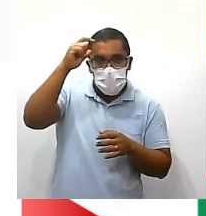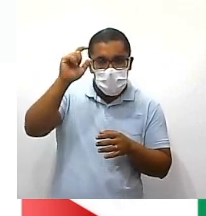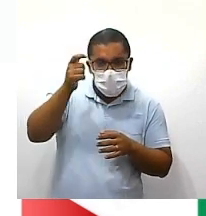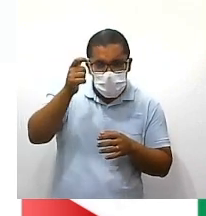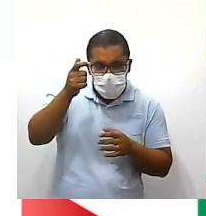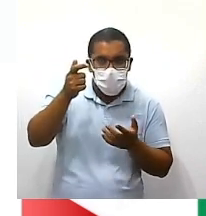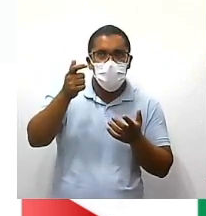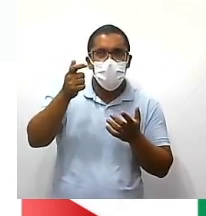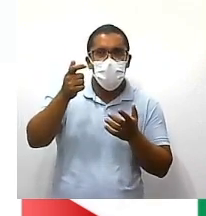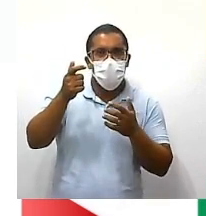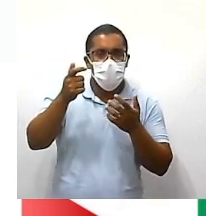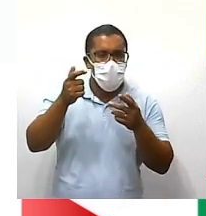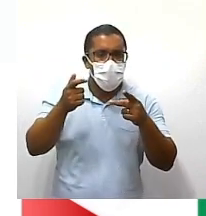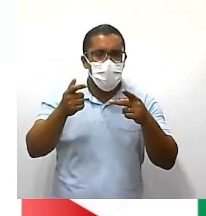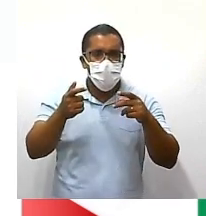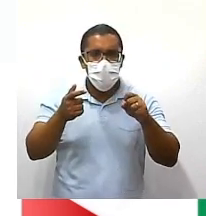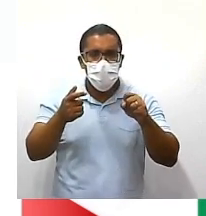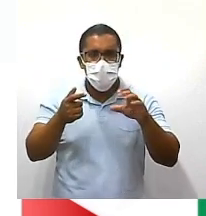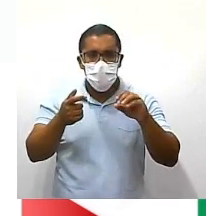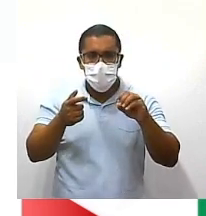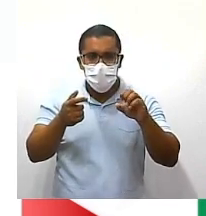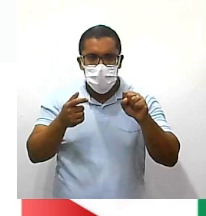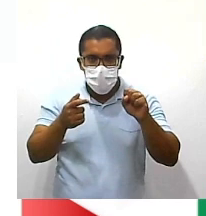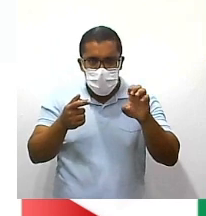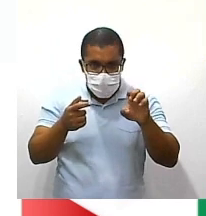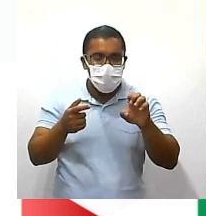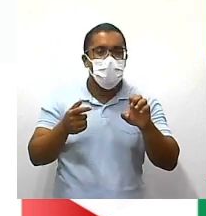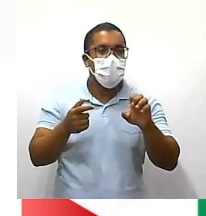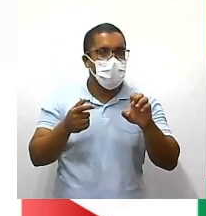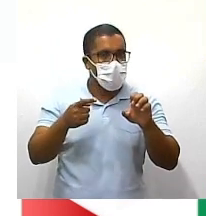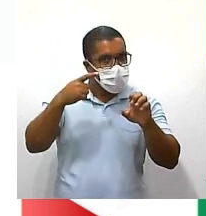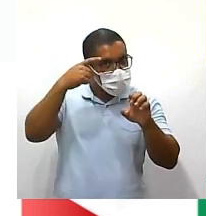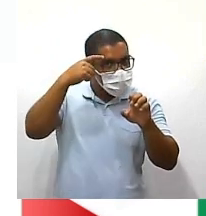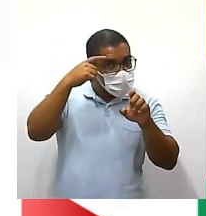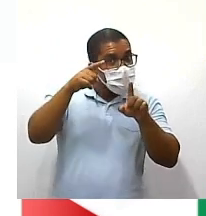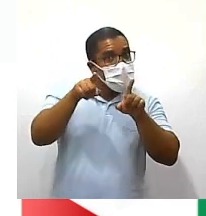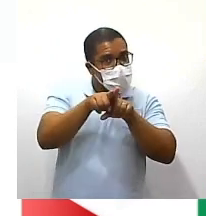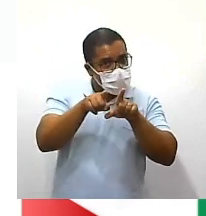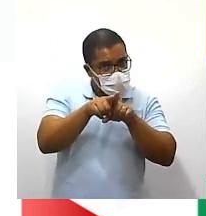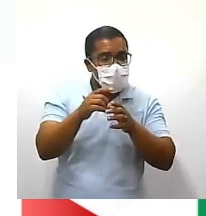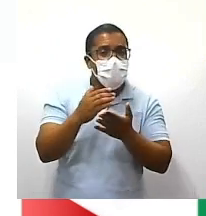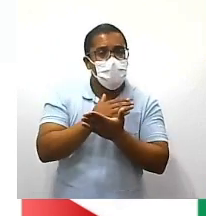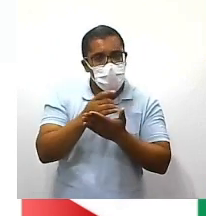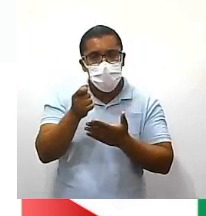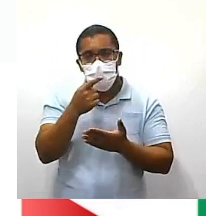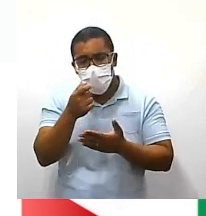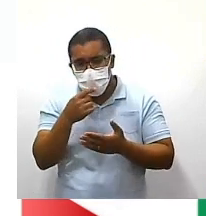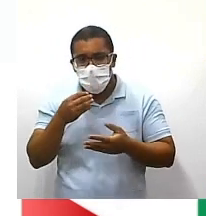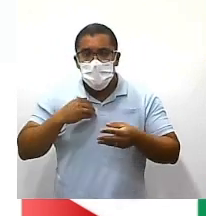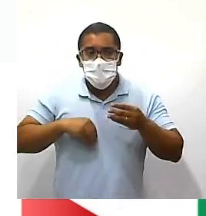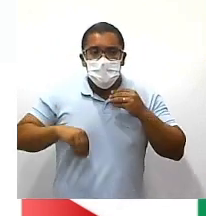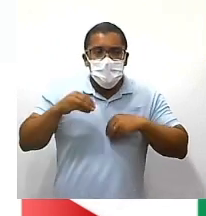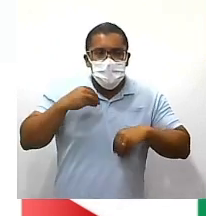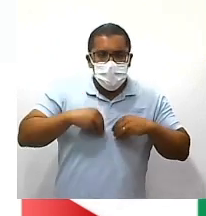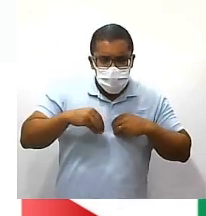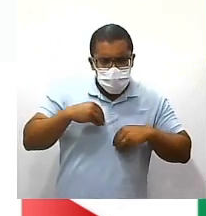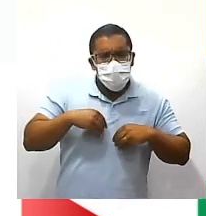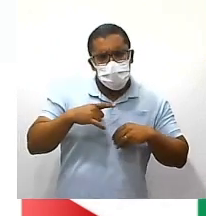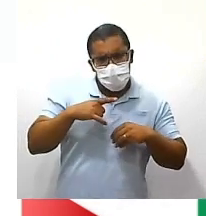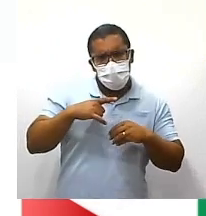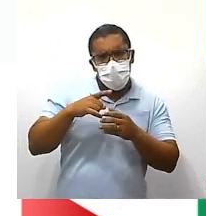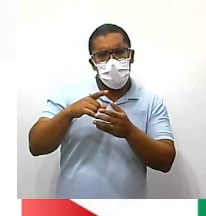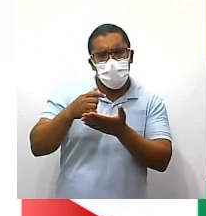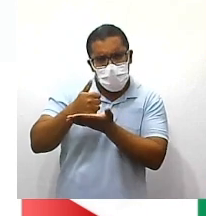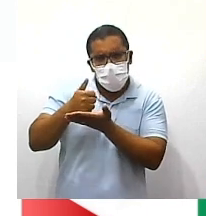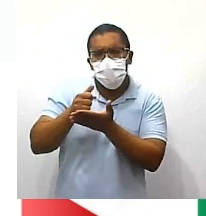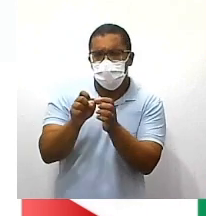a psicose. Assim também como os antidepressivos, apesar de serem legais e receitados